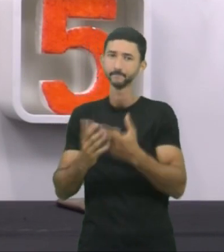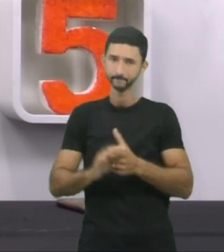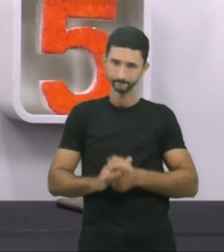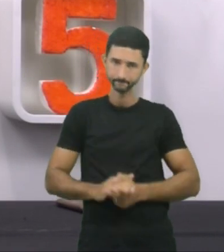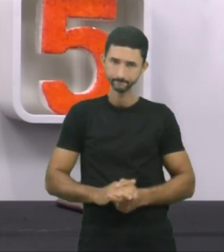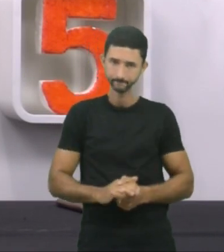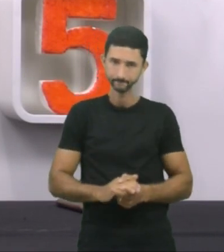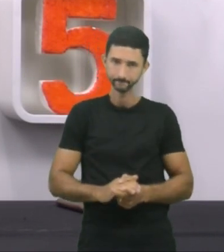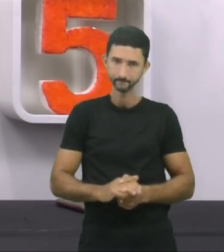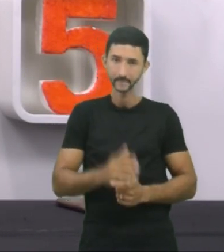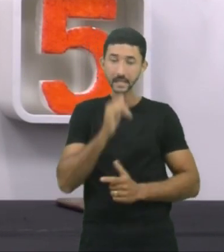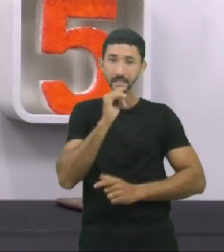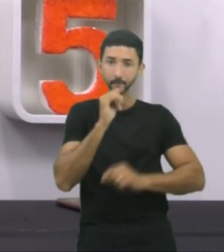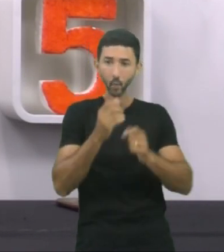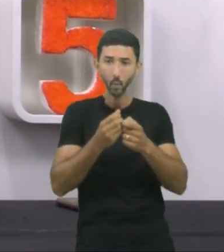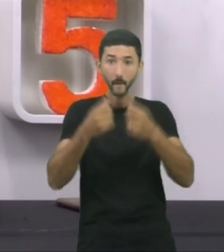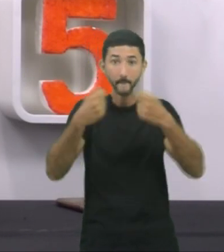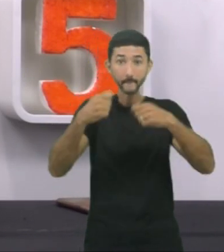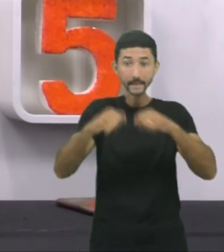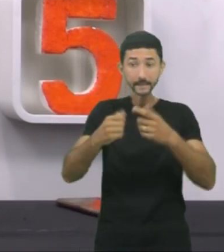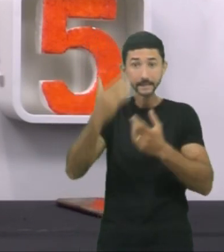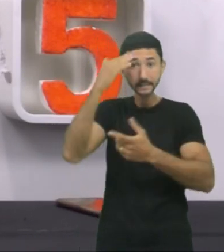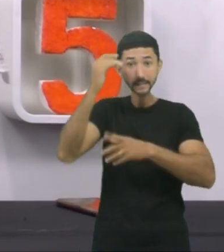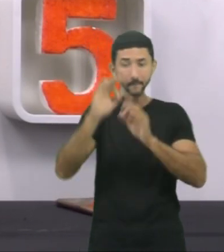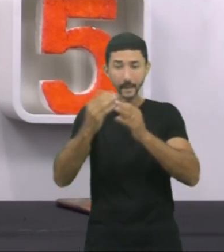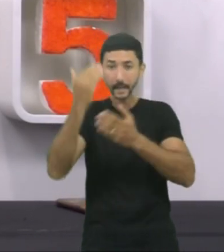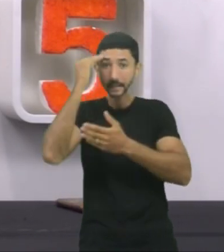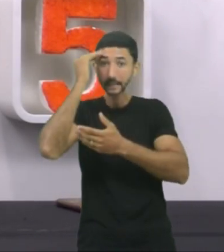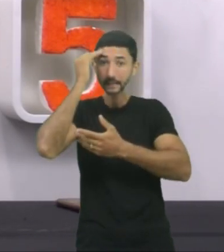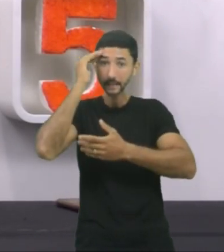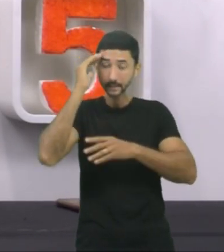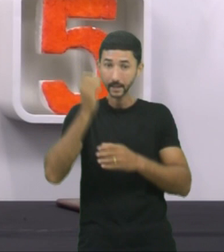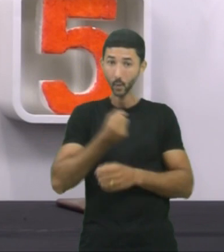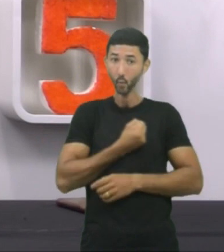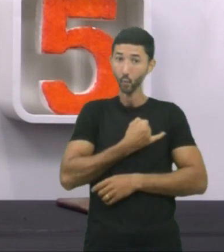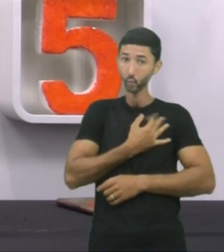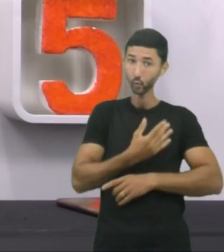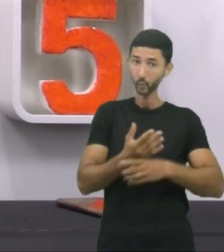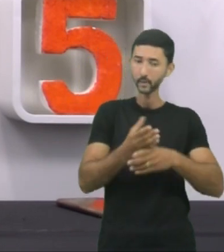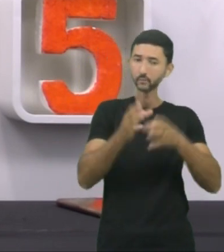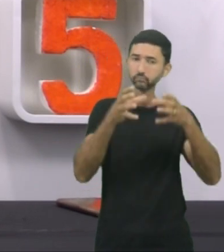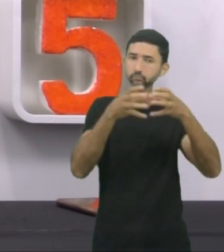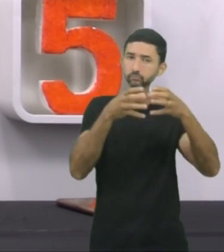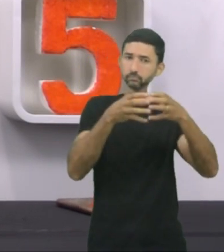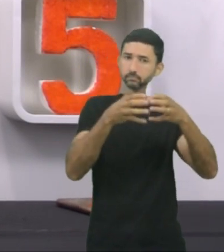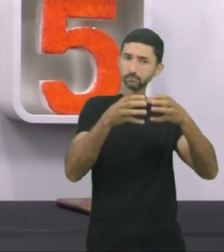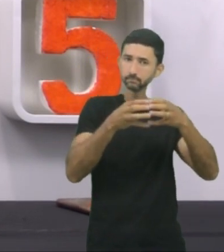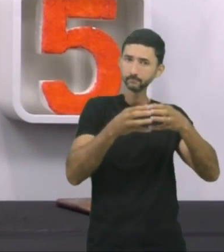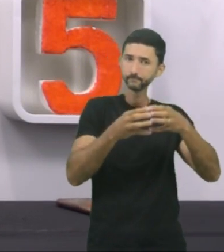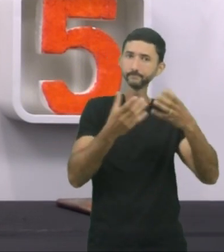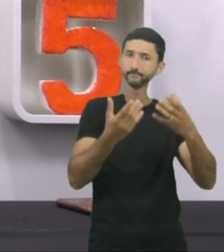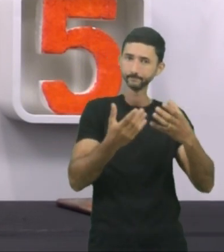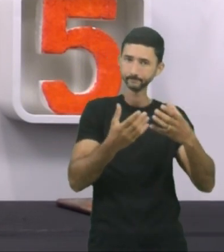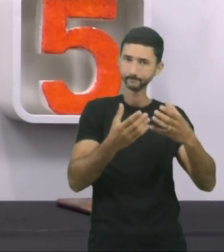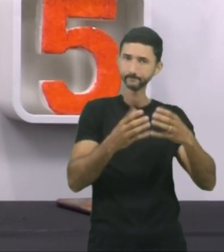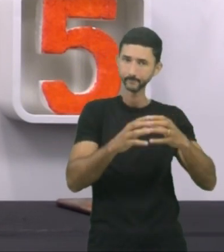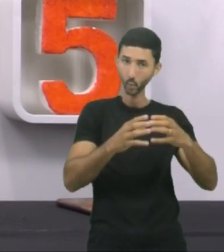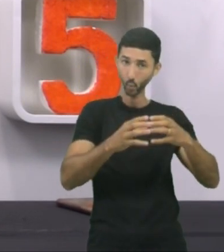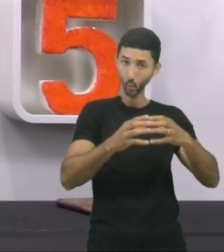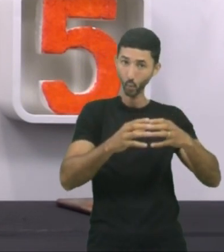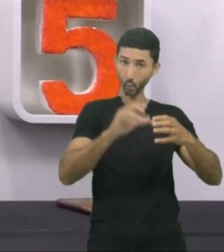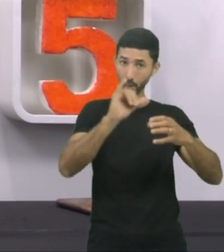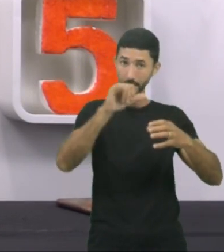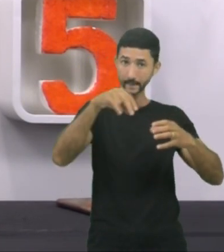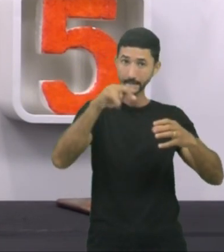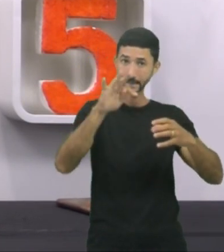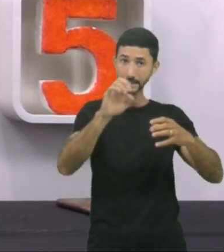parte fracionário. Então, é preciso que você compreenda que os inteiros são números fechados, eu considero, tá?